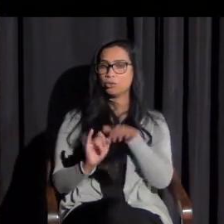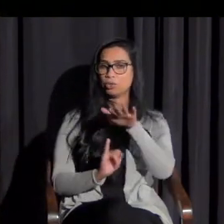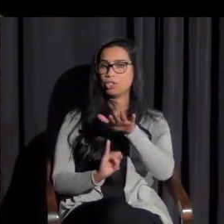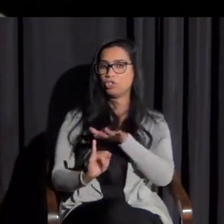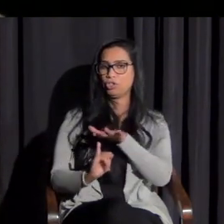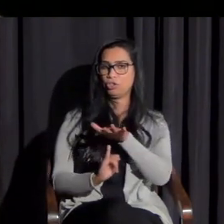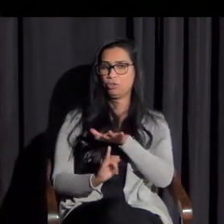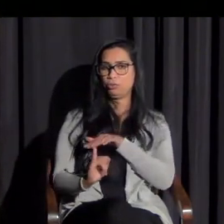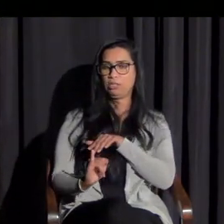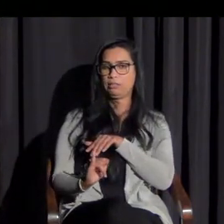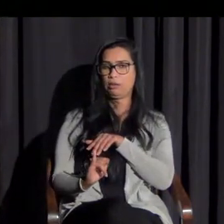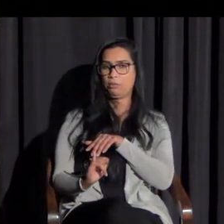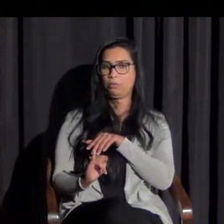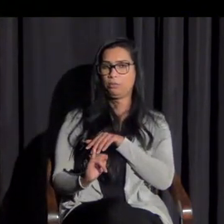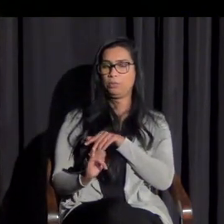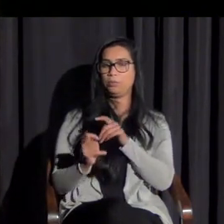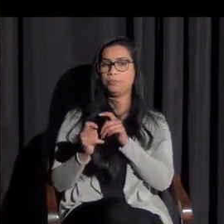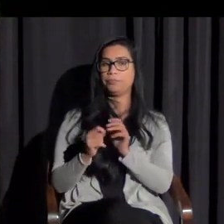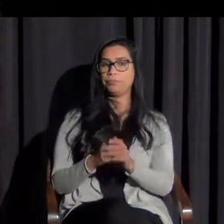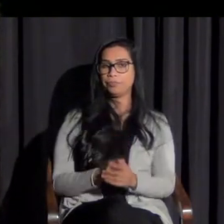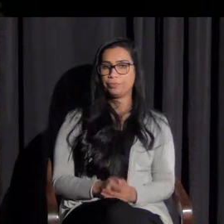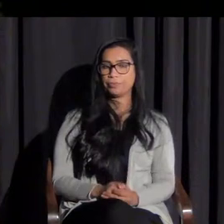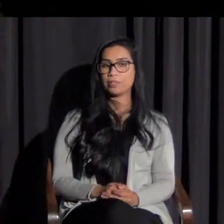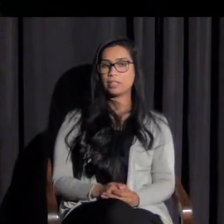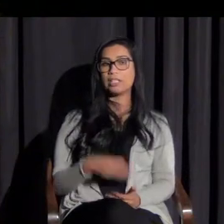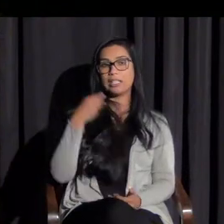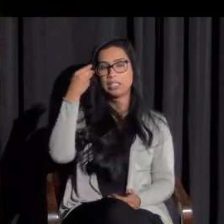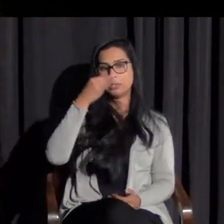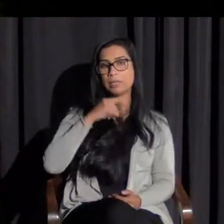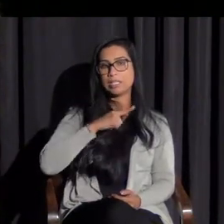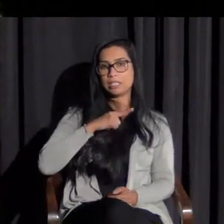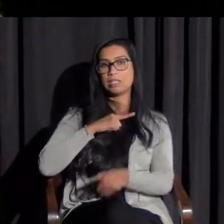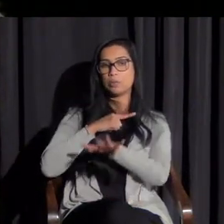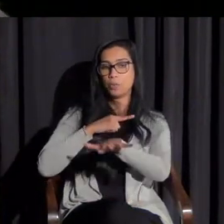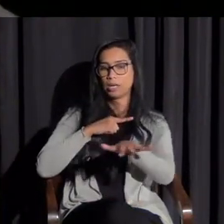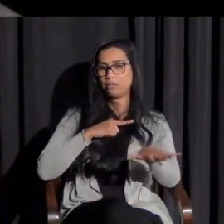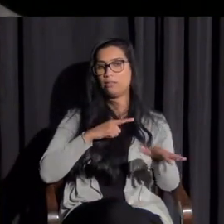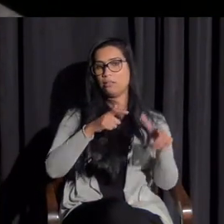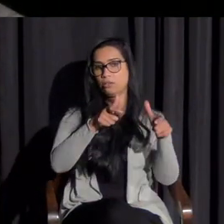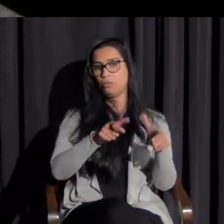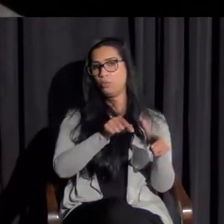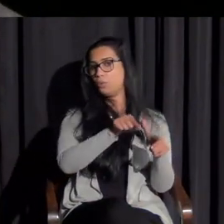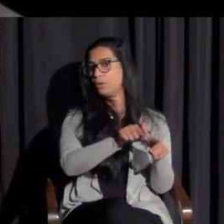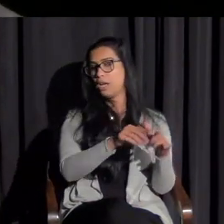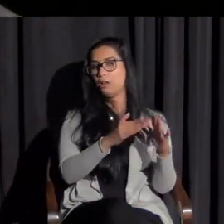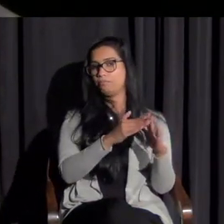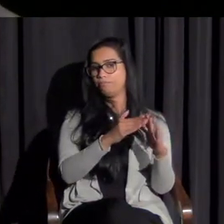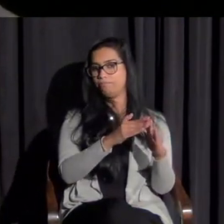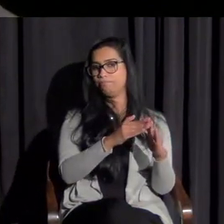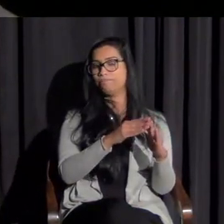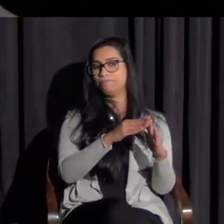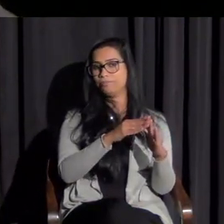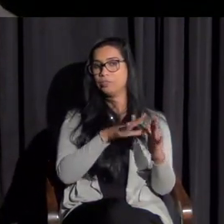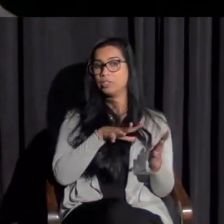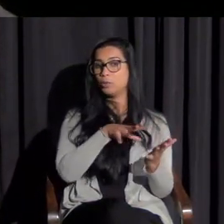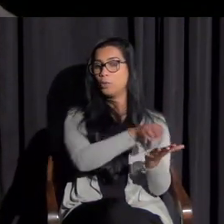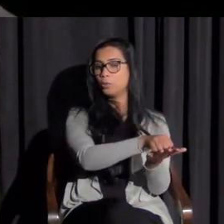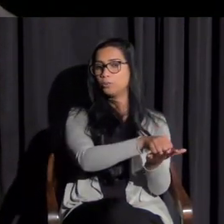instituições que atendem essas crianças moradoras das ocupações. Né? Então, eu pergunto como é que elas